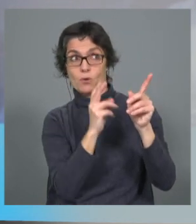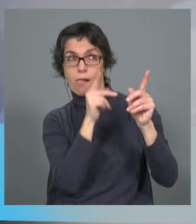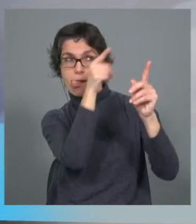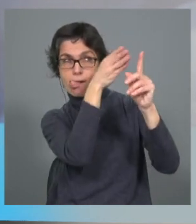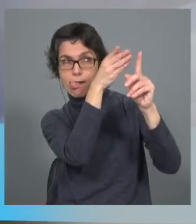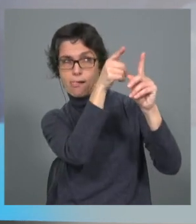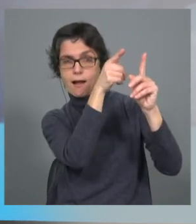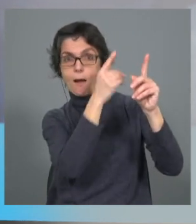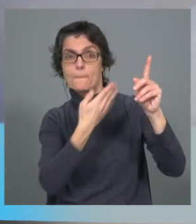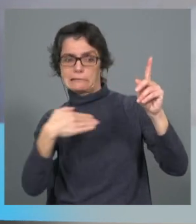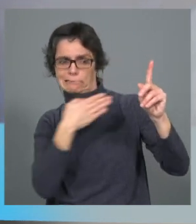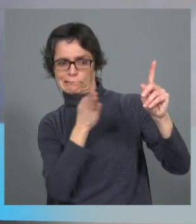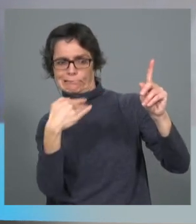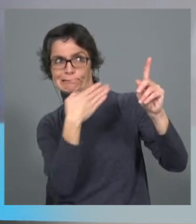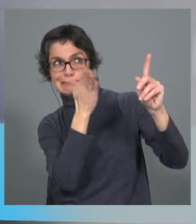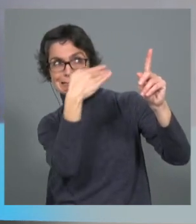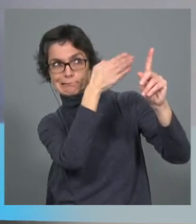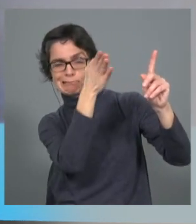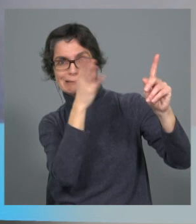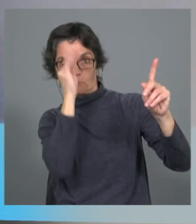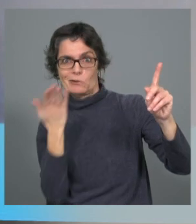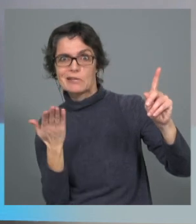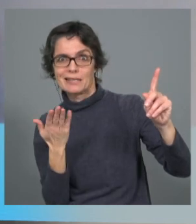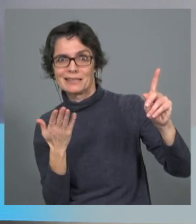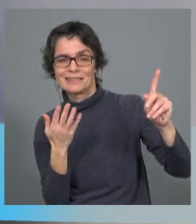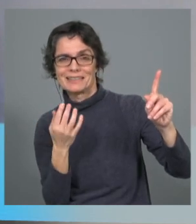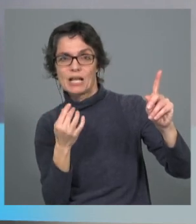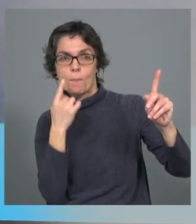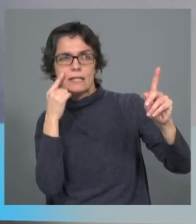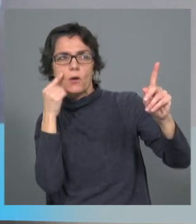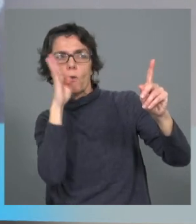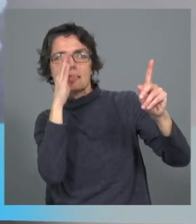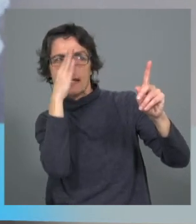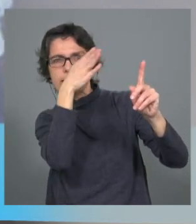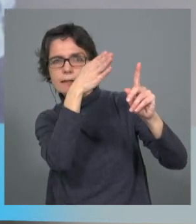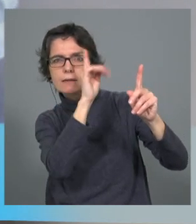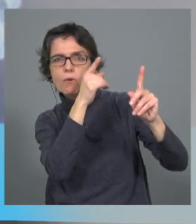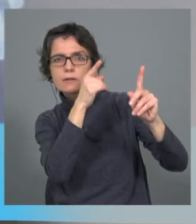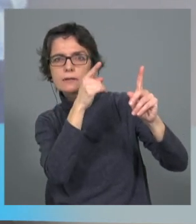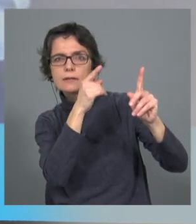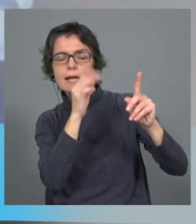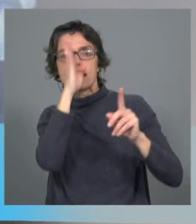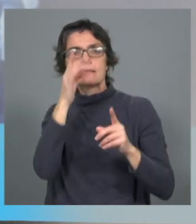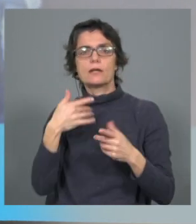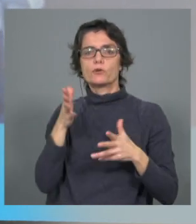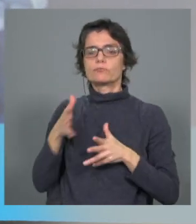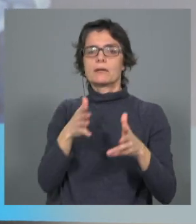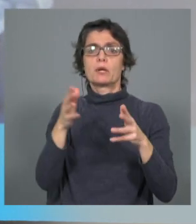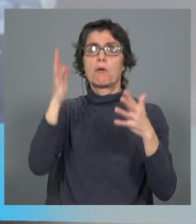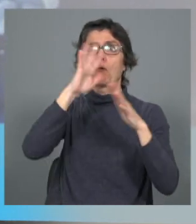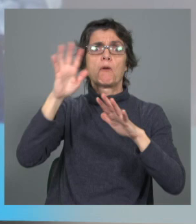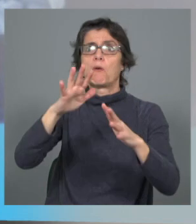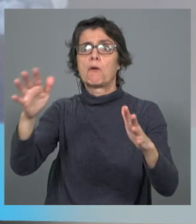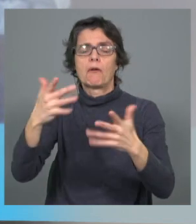é reta, não é? Temos que andar assim de volta. Agora, se eu não sei para onde vou-me perder. Se eu sei para onde vou, e o que é essa experiência que posso fazer aí